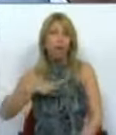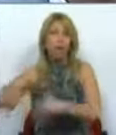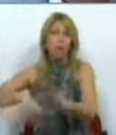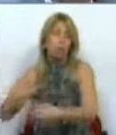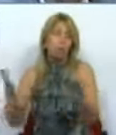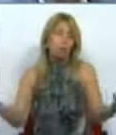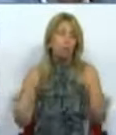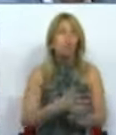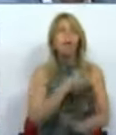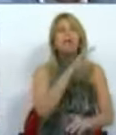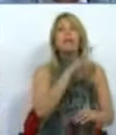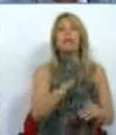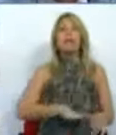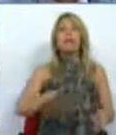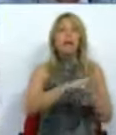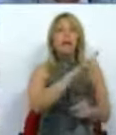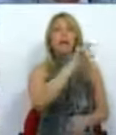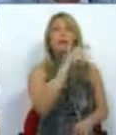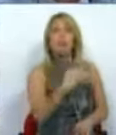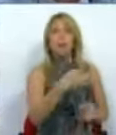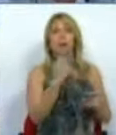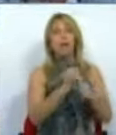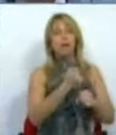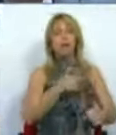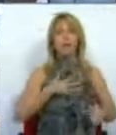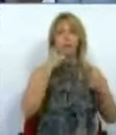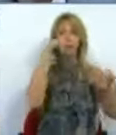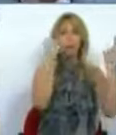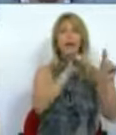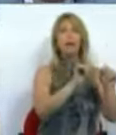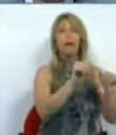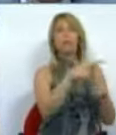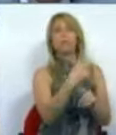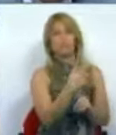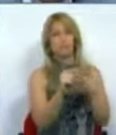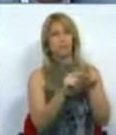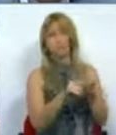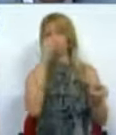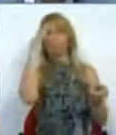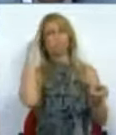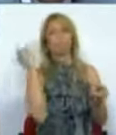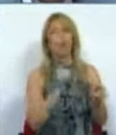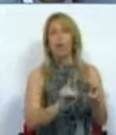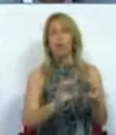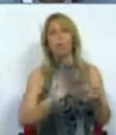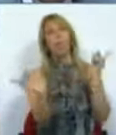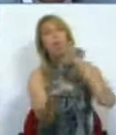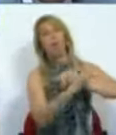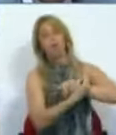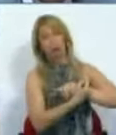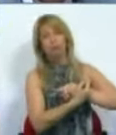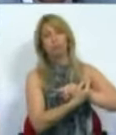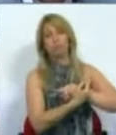situação da RTP, Empresa Pública de Rádio e de Televisão. Nesta matéria, não consideramos, ao contrário do que propugna e,